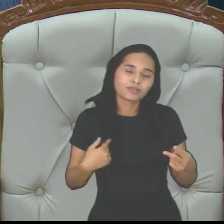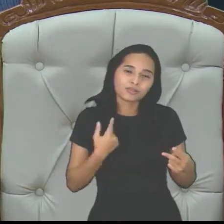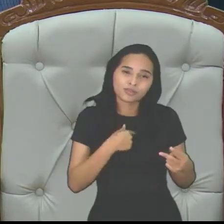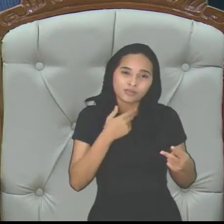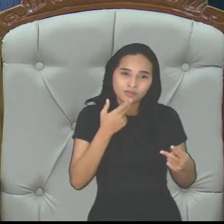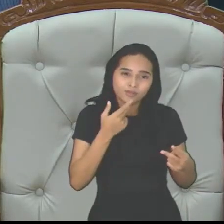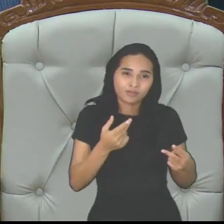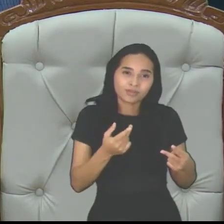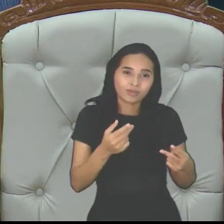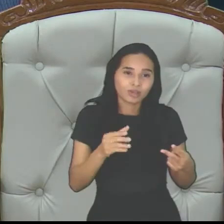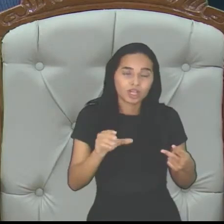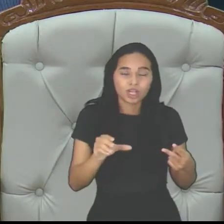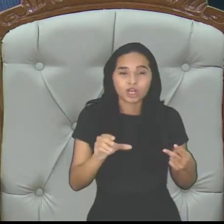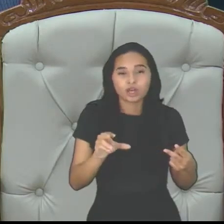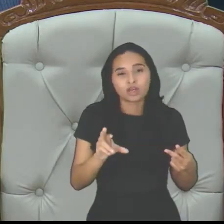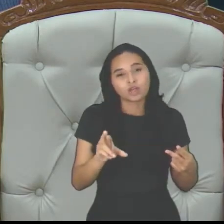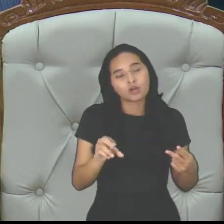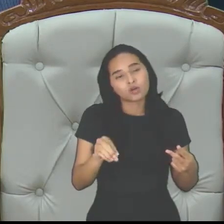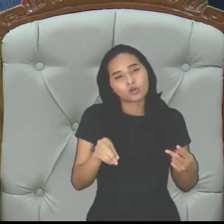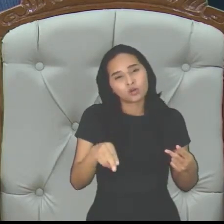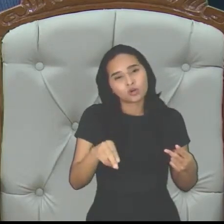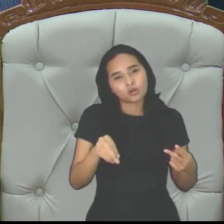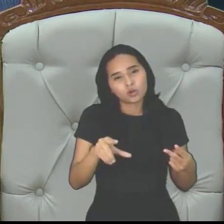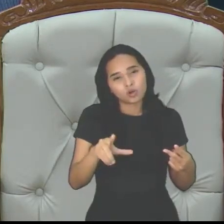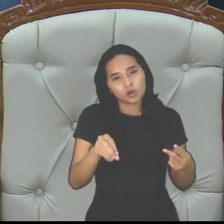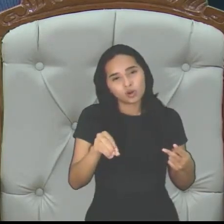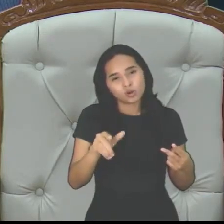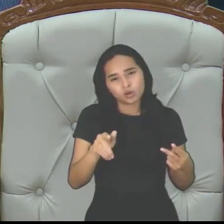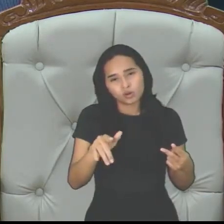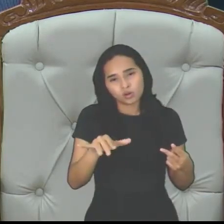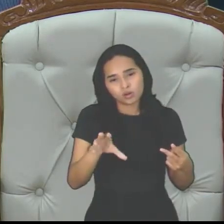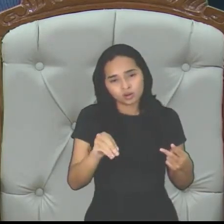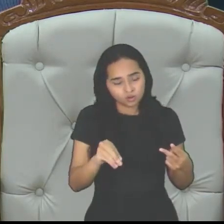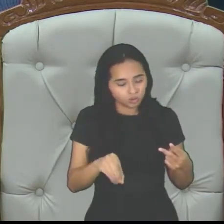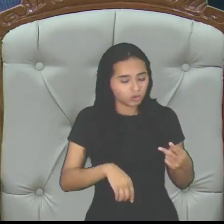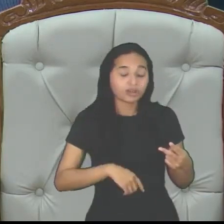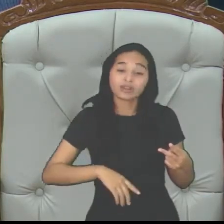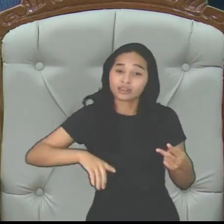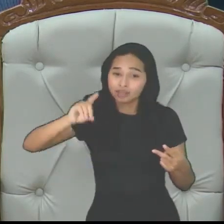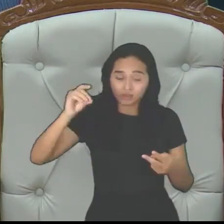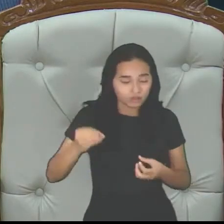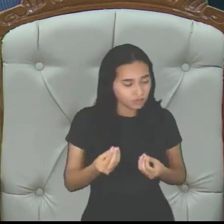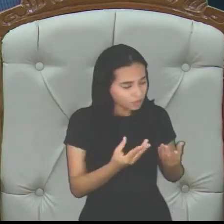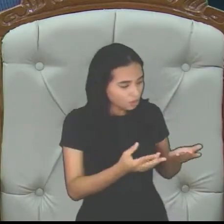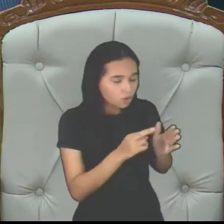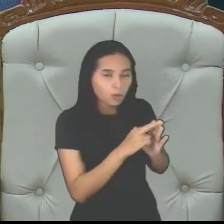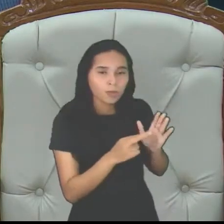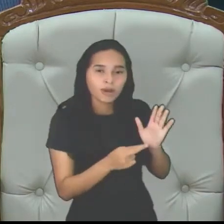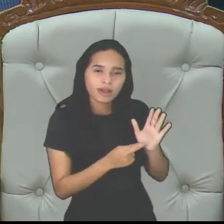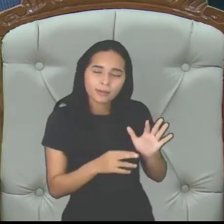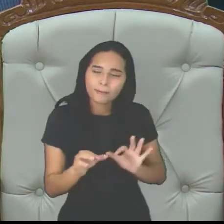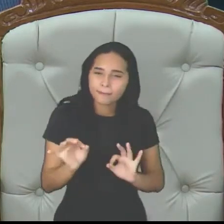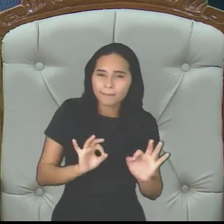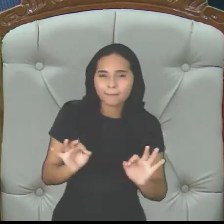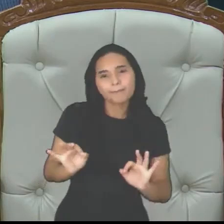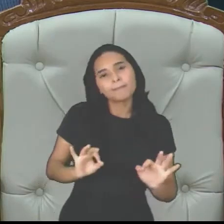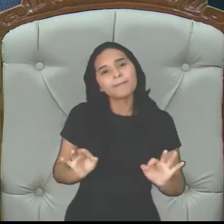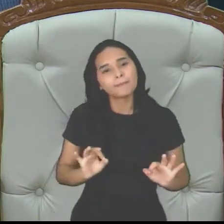um tempo cronológico, que Deus colocou para nos regrarmos, nos